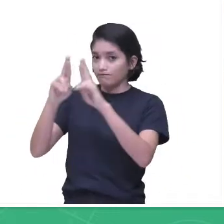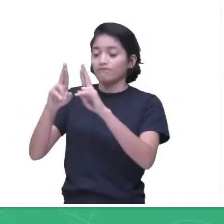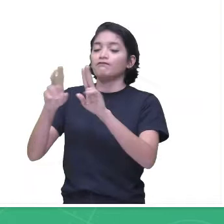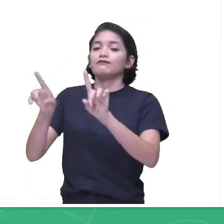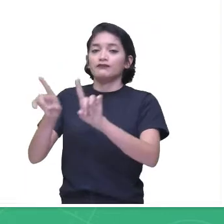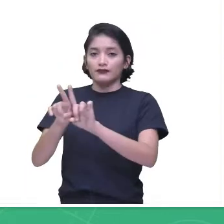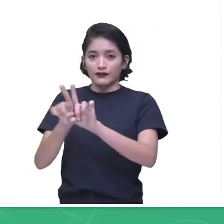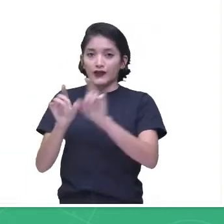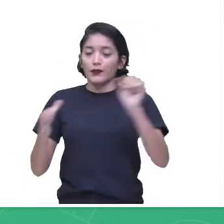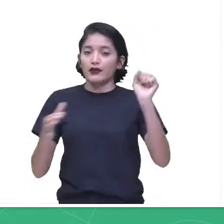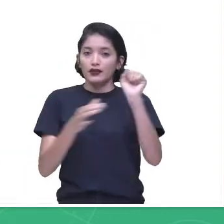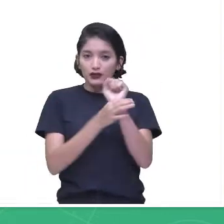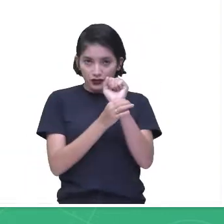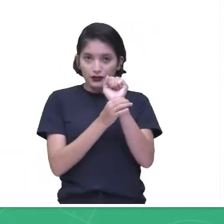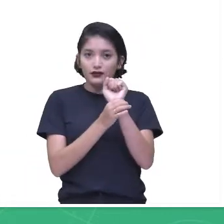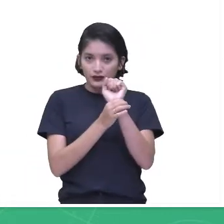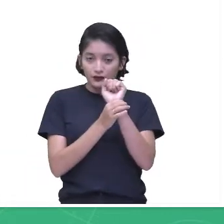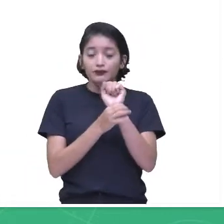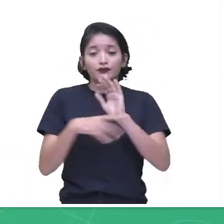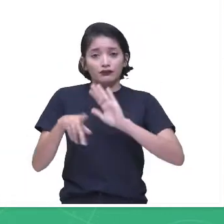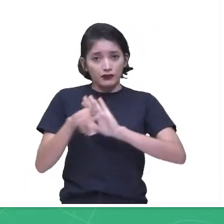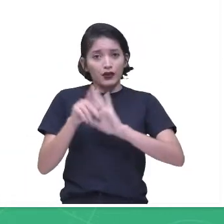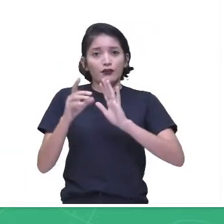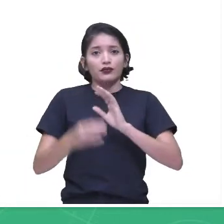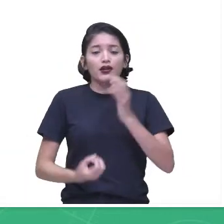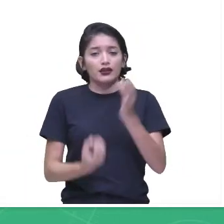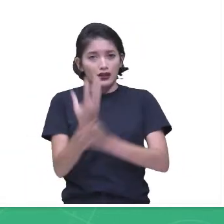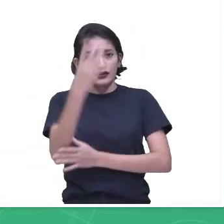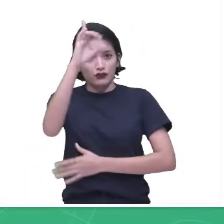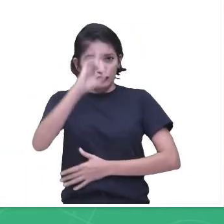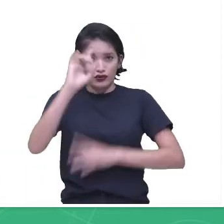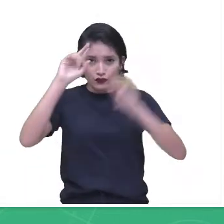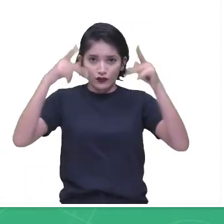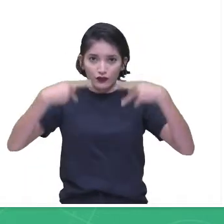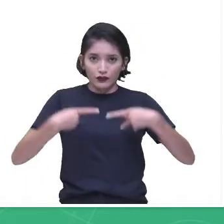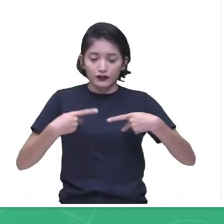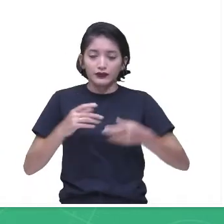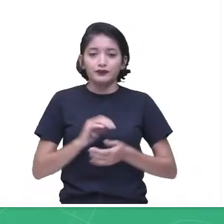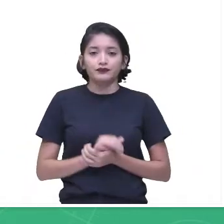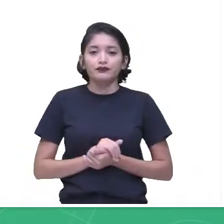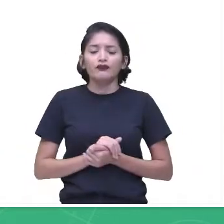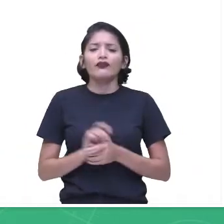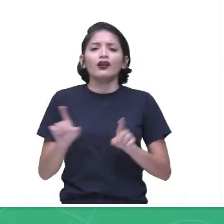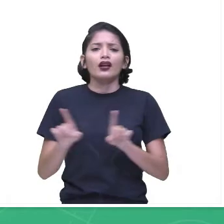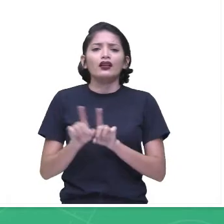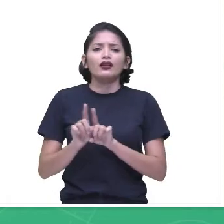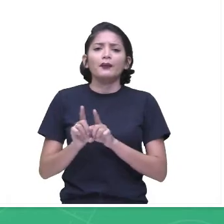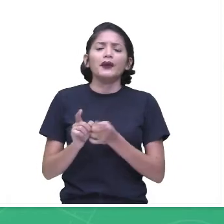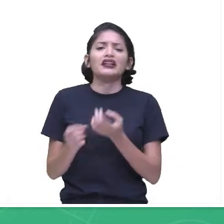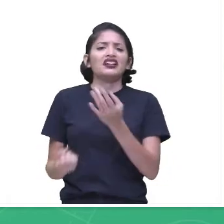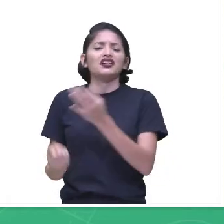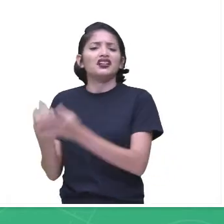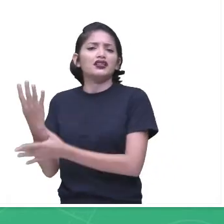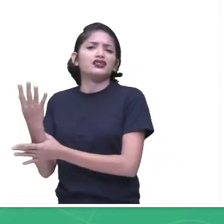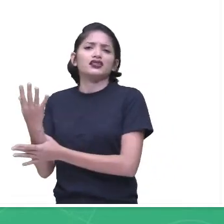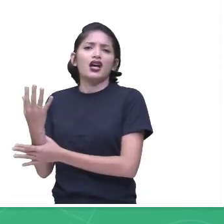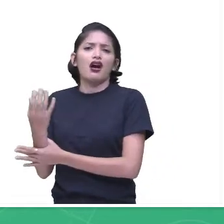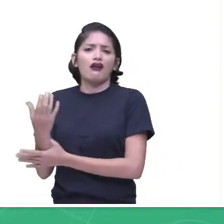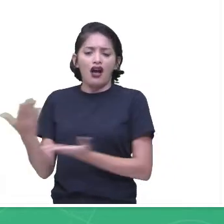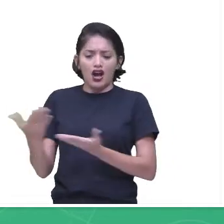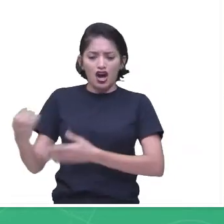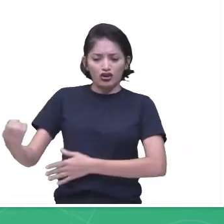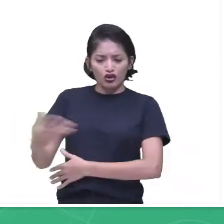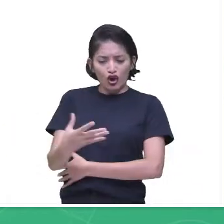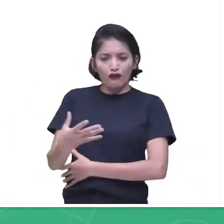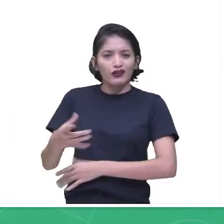garantidos. Daí a existência dos direitos humanos. Os direitos humanos também eles não são uma invenção da modernidade. Os direitos